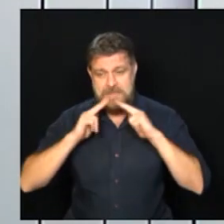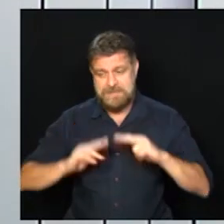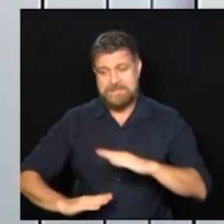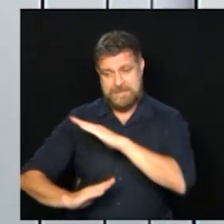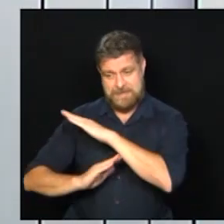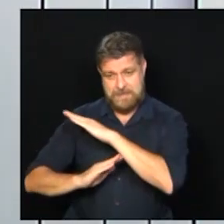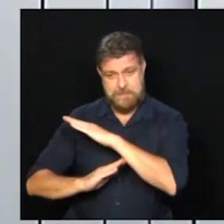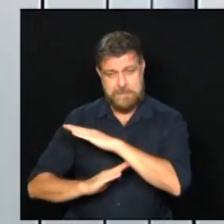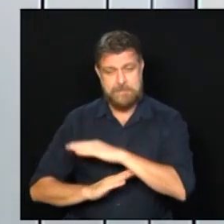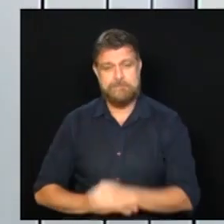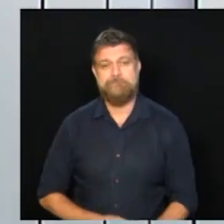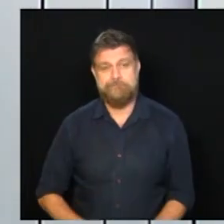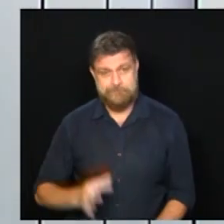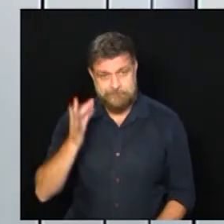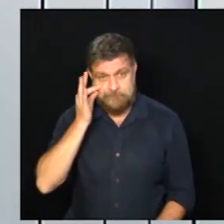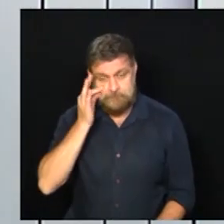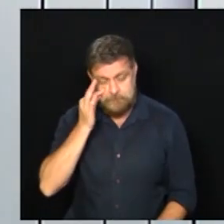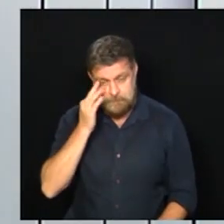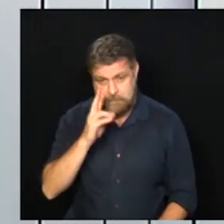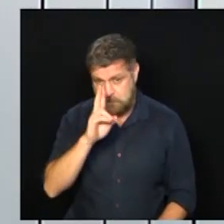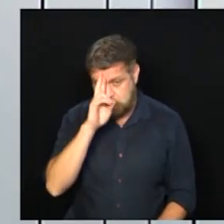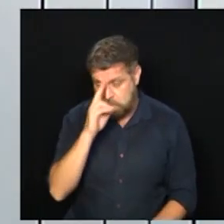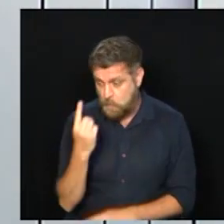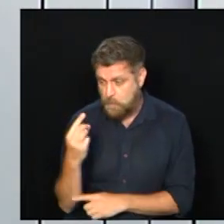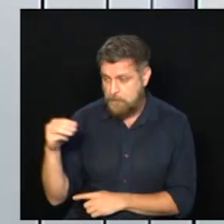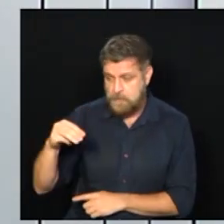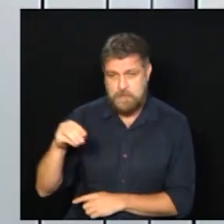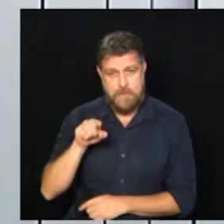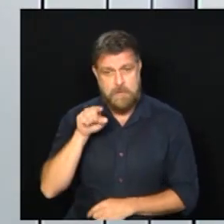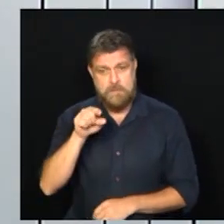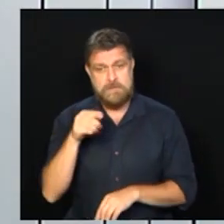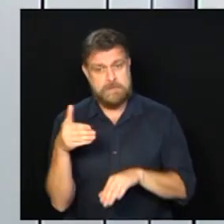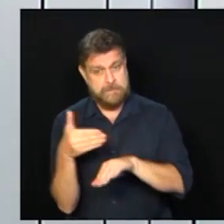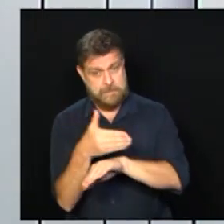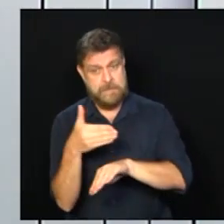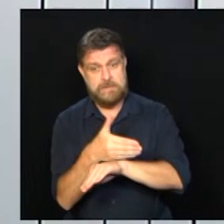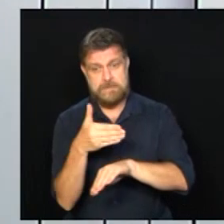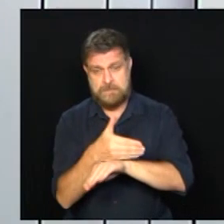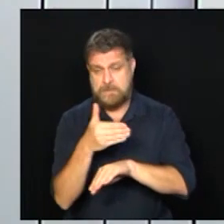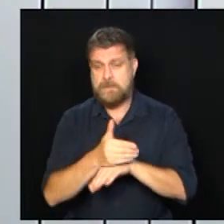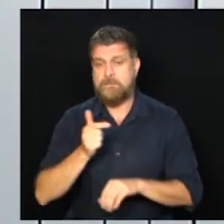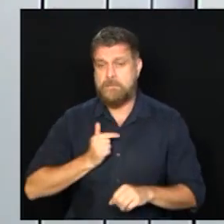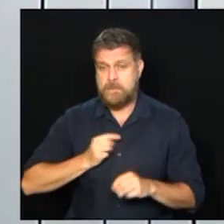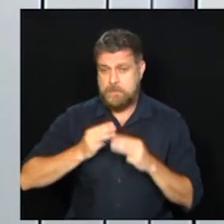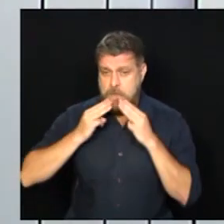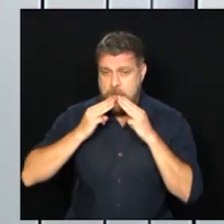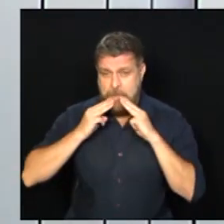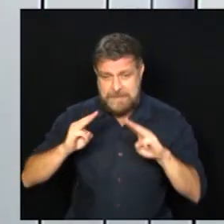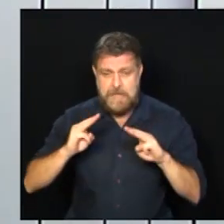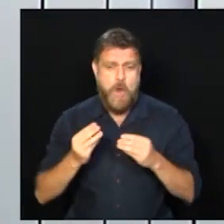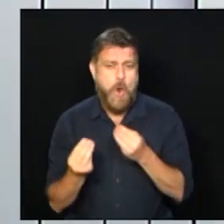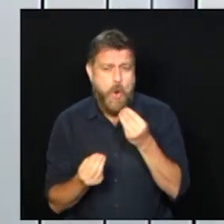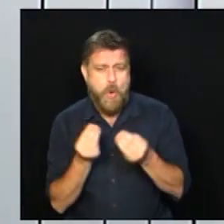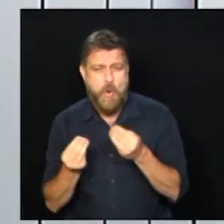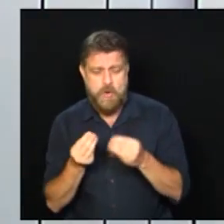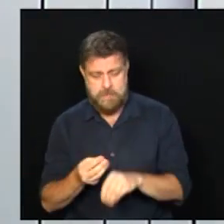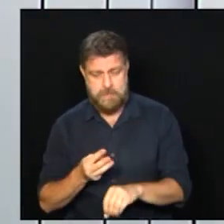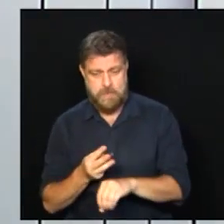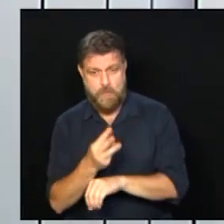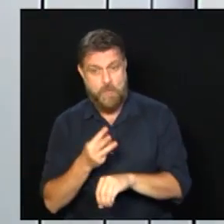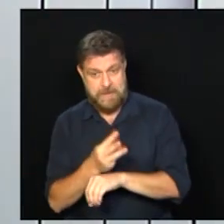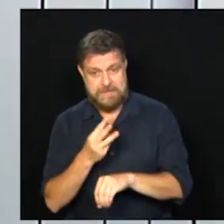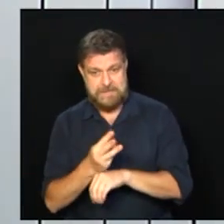ao vivo, 12:01. E eu quero a sua participação, a sua mensagem. Envie aqui pra gente no número do